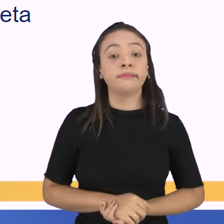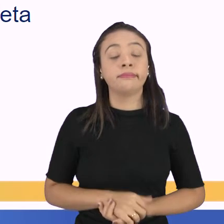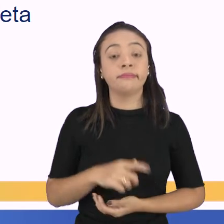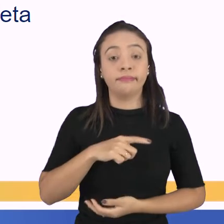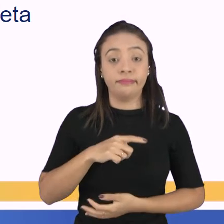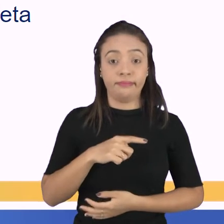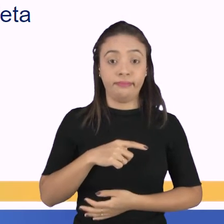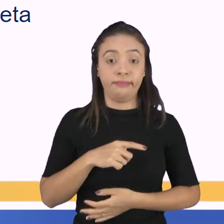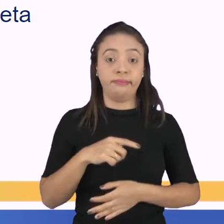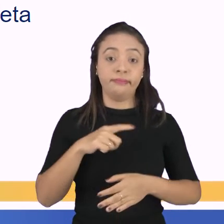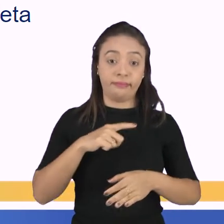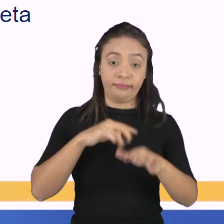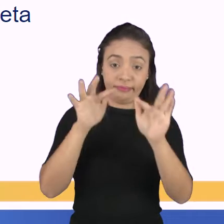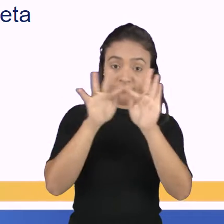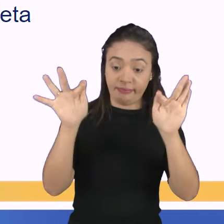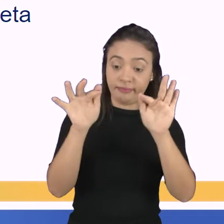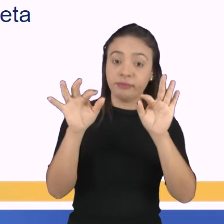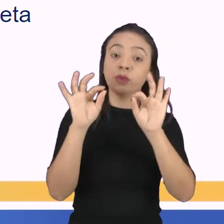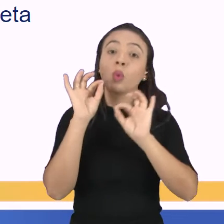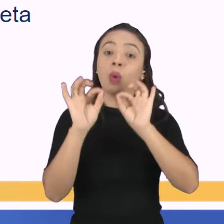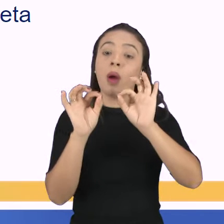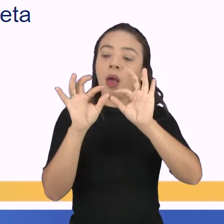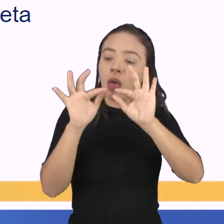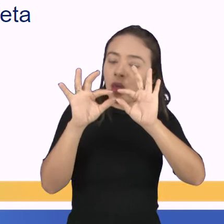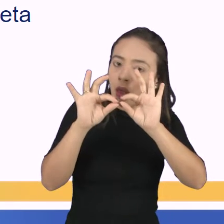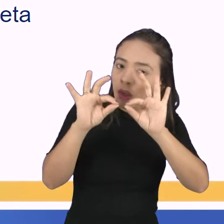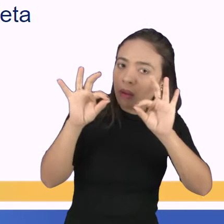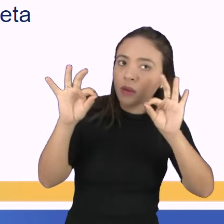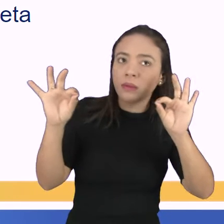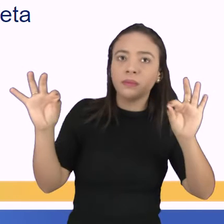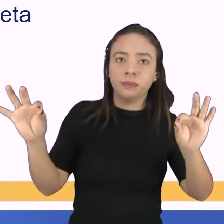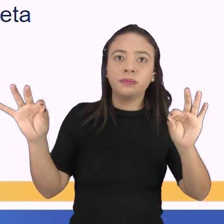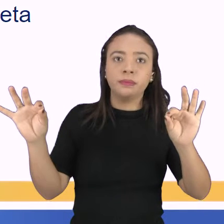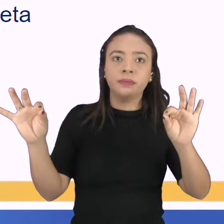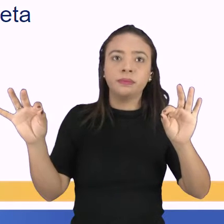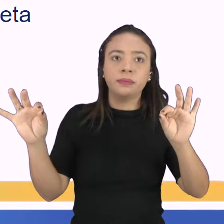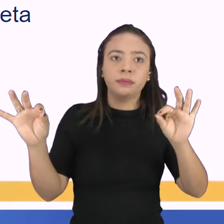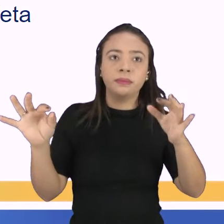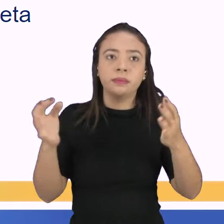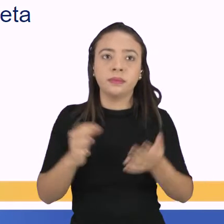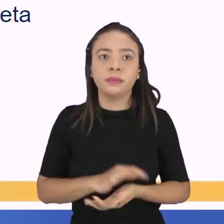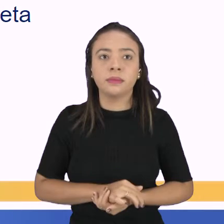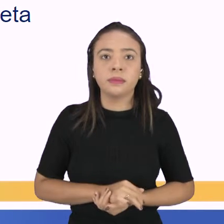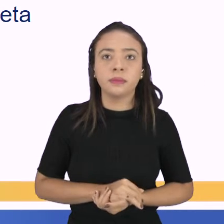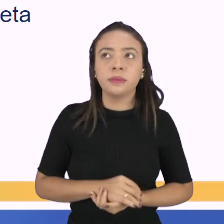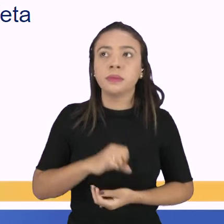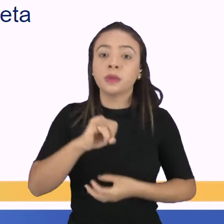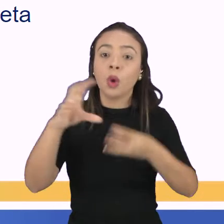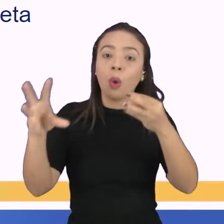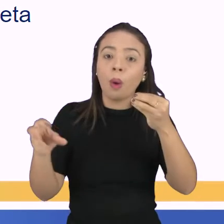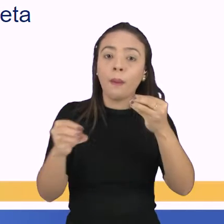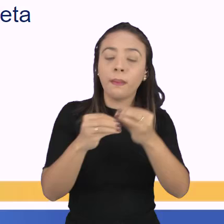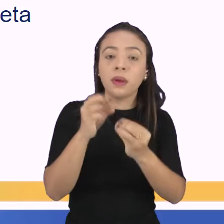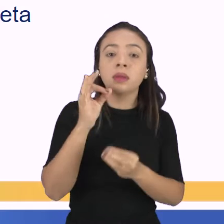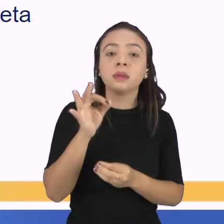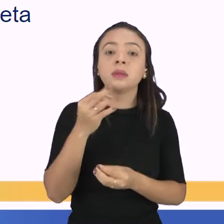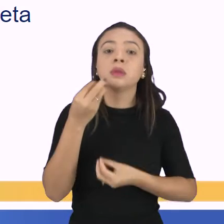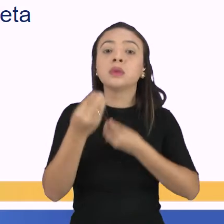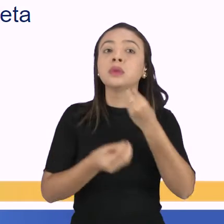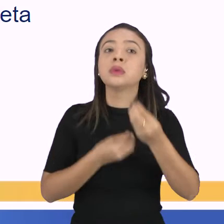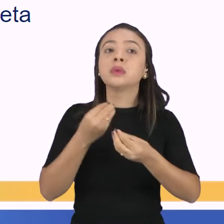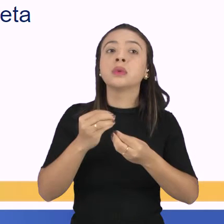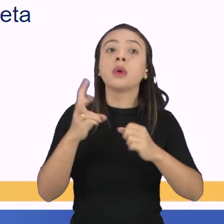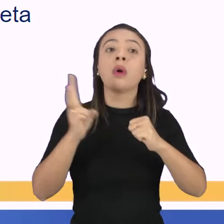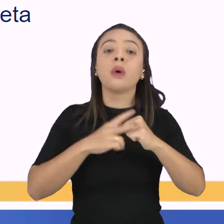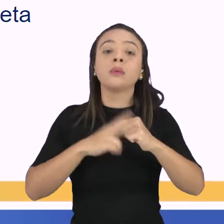tem um espaço, né? Esse espaço da frase you see a doctor se completa corretamente com qual dos